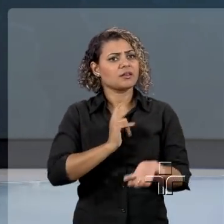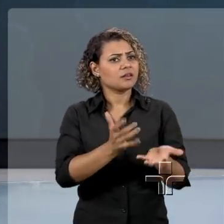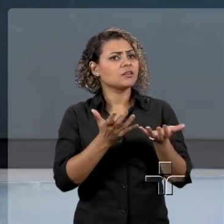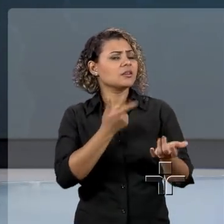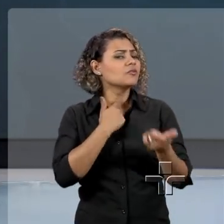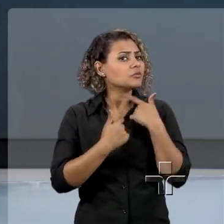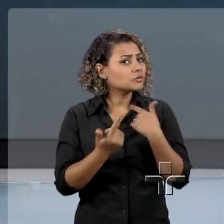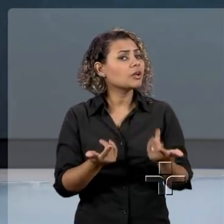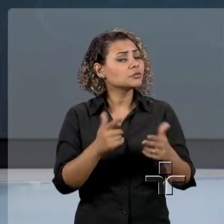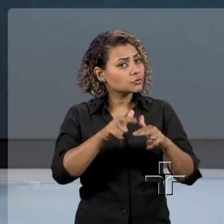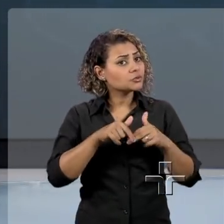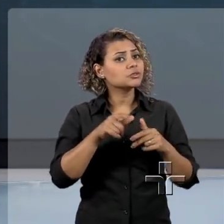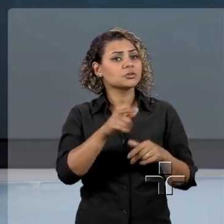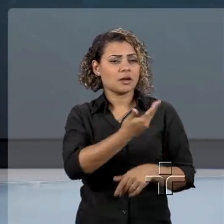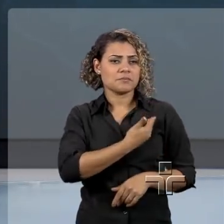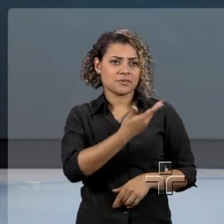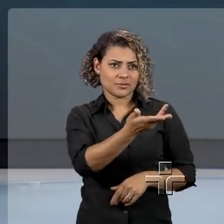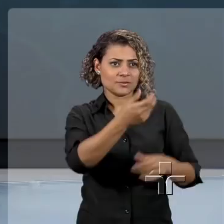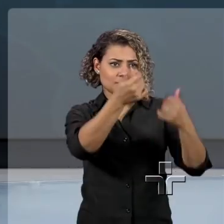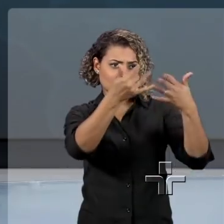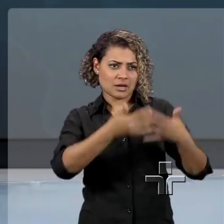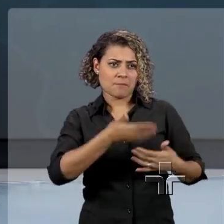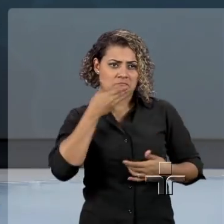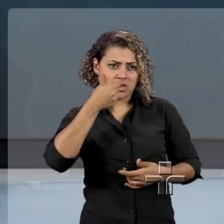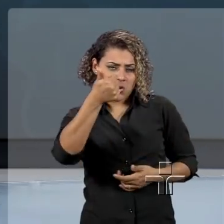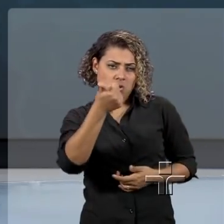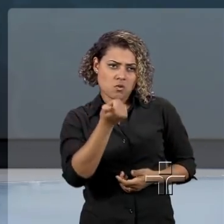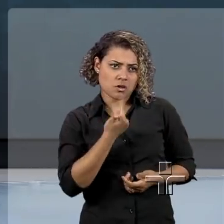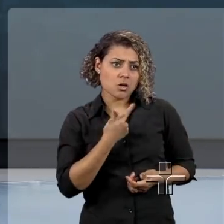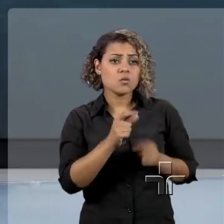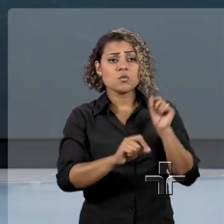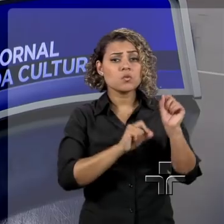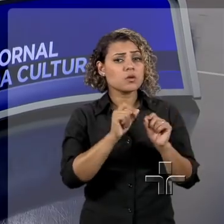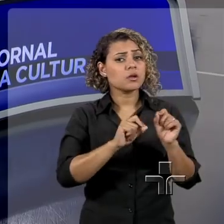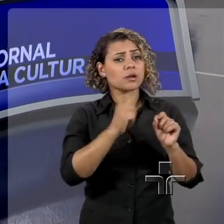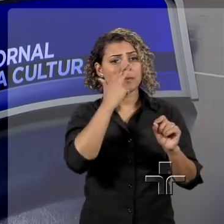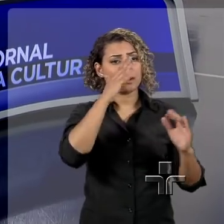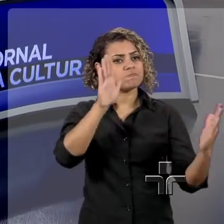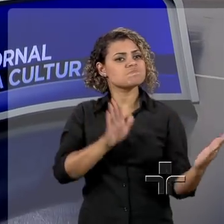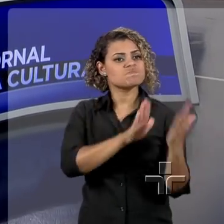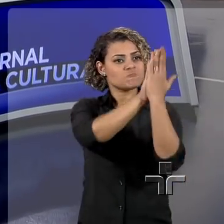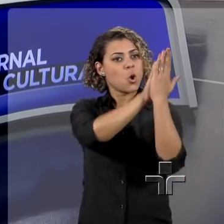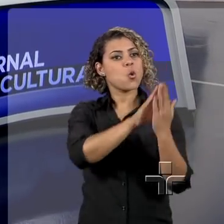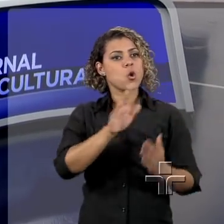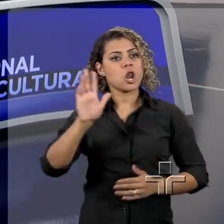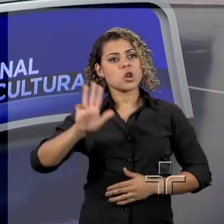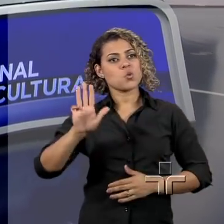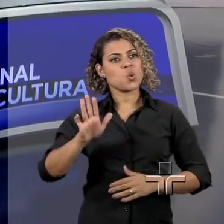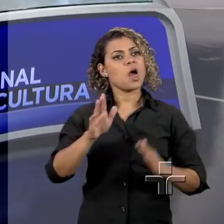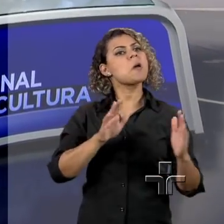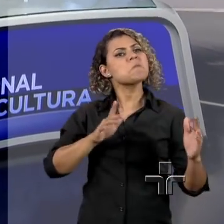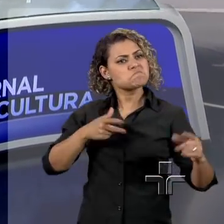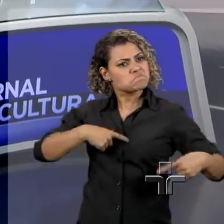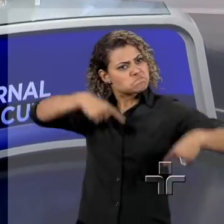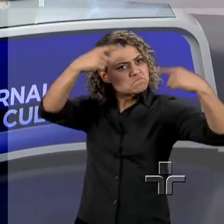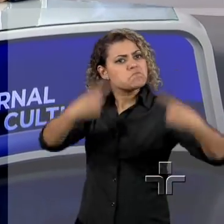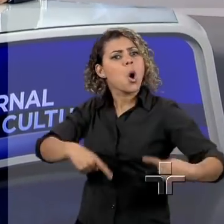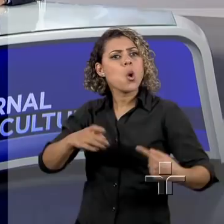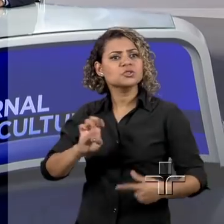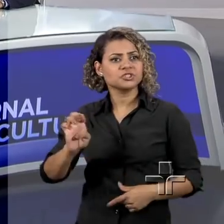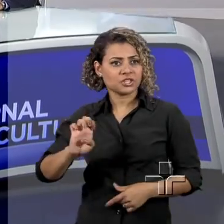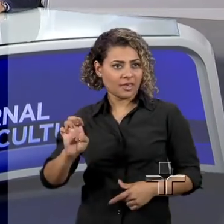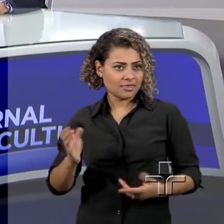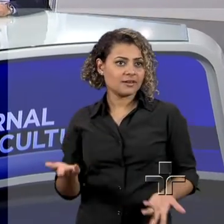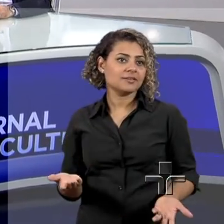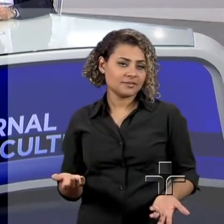jurídica, que meu colega pode tratar melhor que eu, mas assim, é um enfrentamento político com o Lula e com a esquerda, essencialmente. Então, assim, ele está